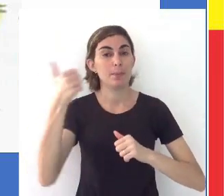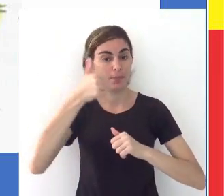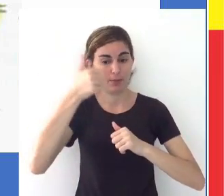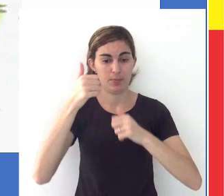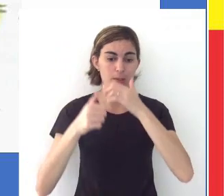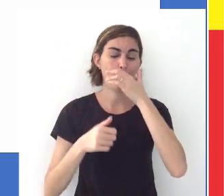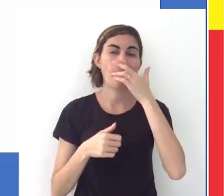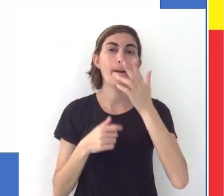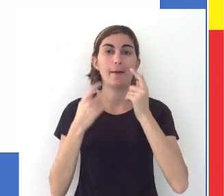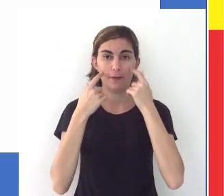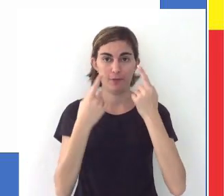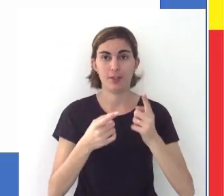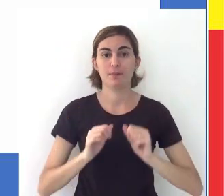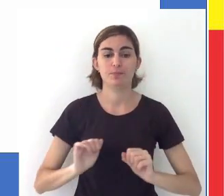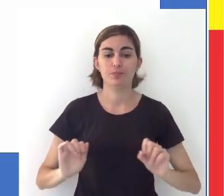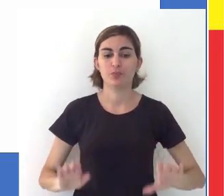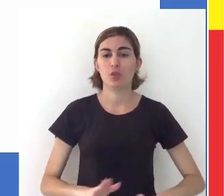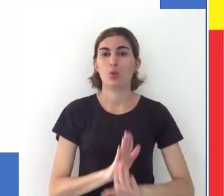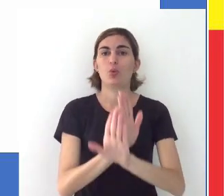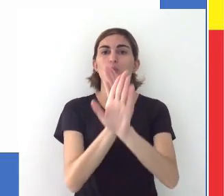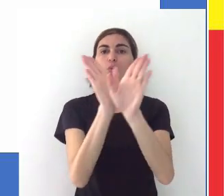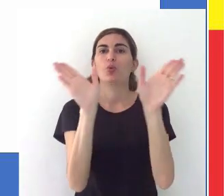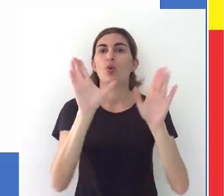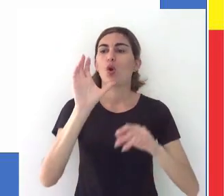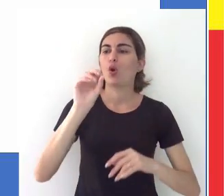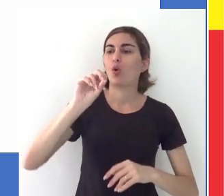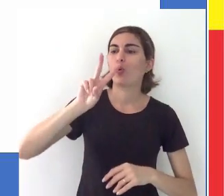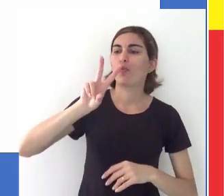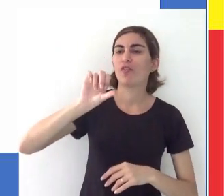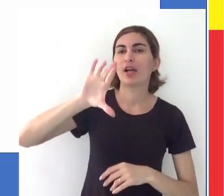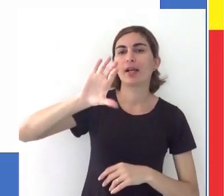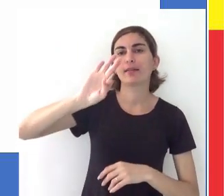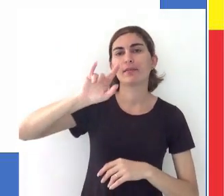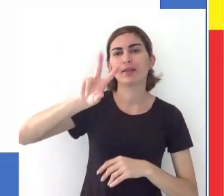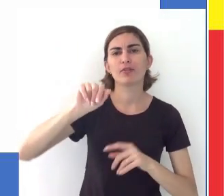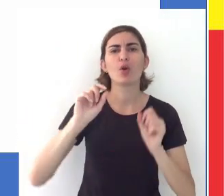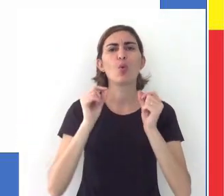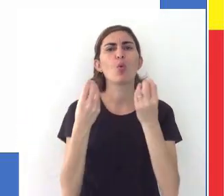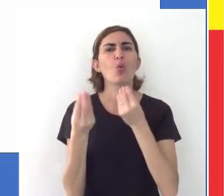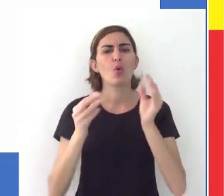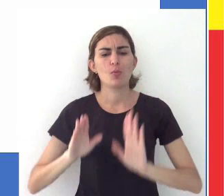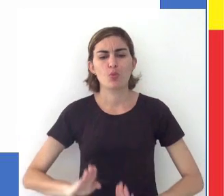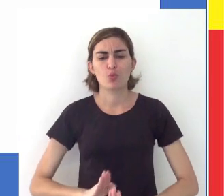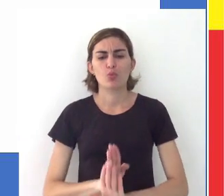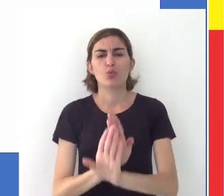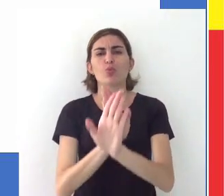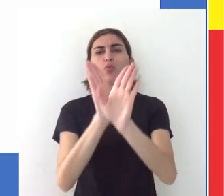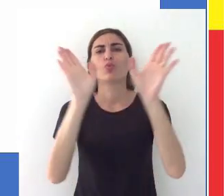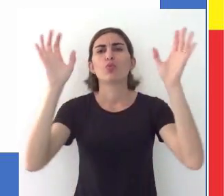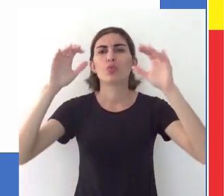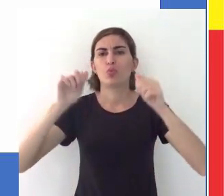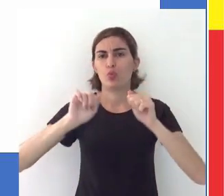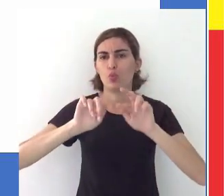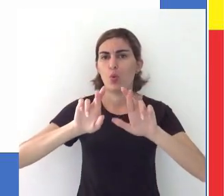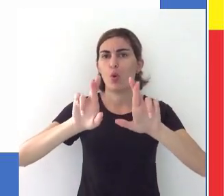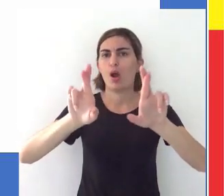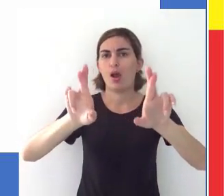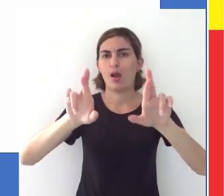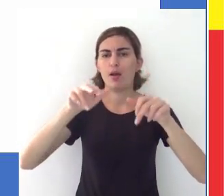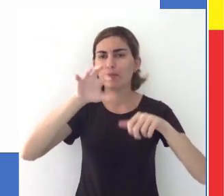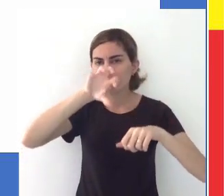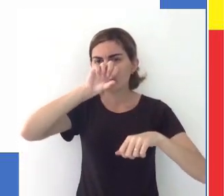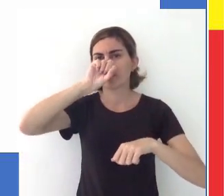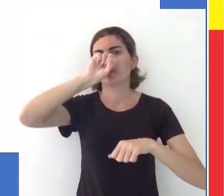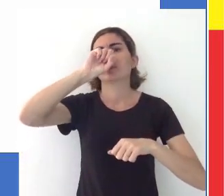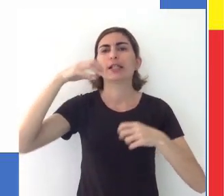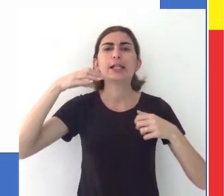primeira chuva agora. Essa aí é a chuva convectiva, tá, gente? Como é que funciona a chuva convectiva? O ar, ele